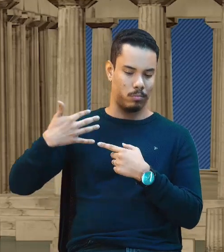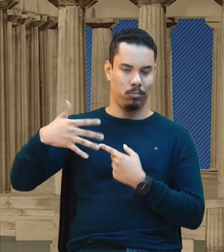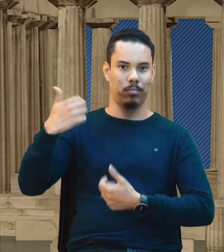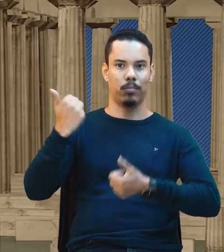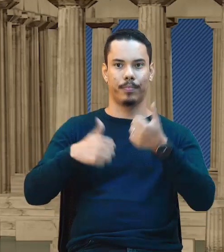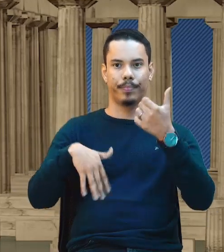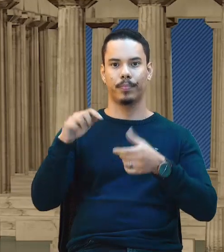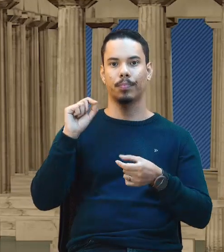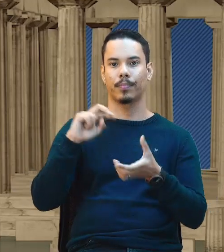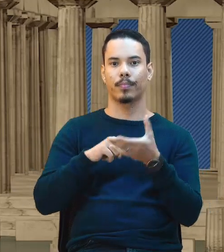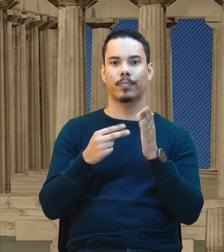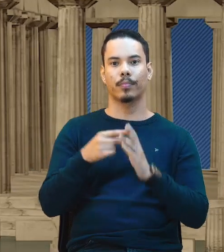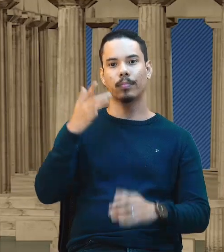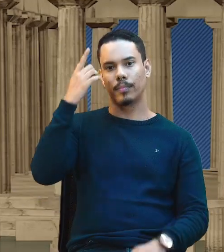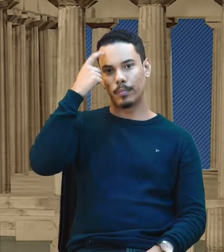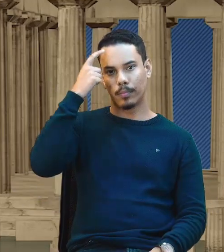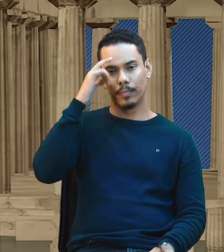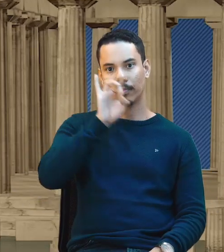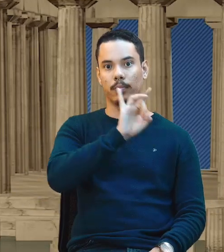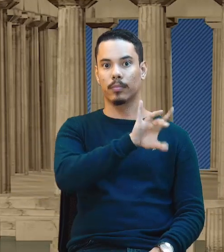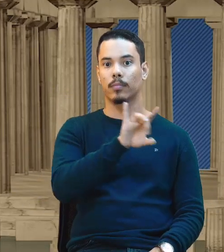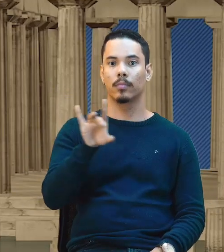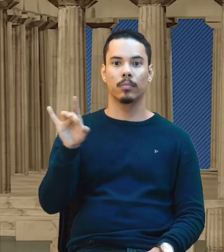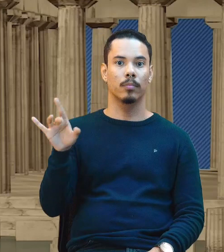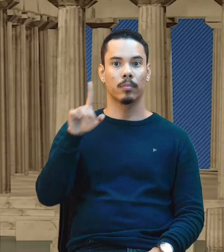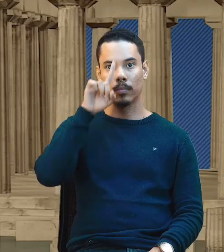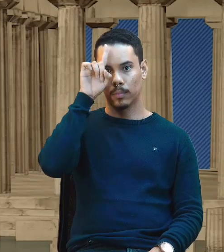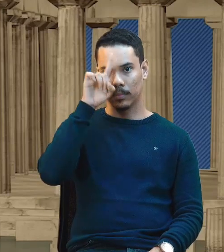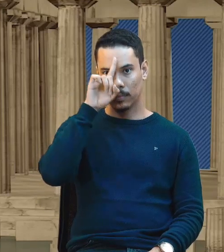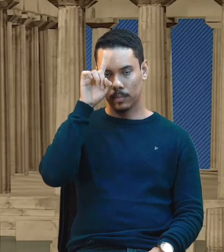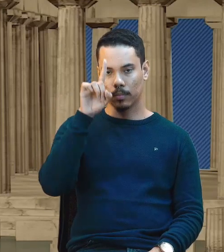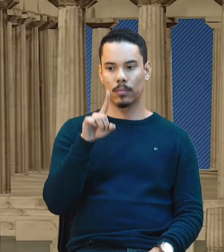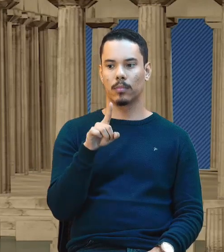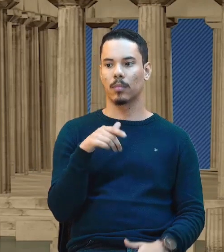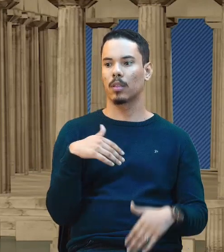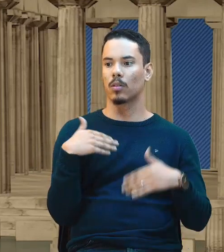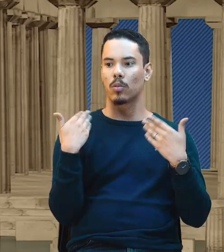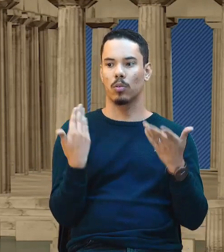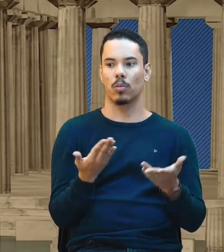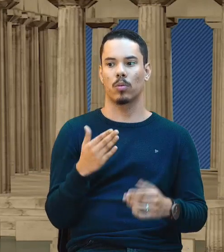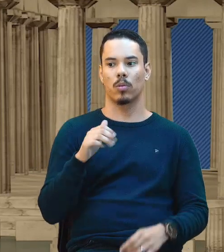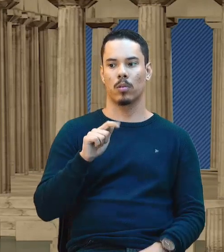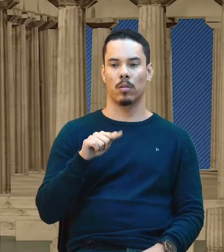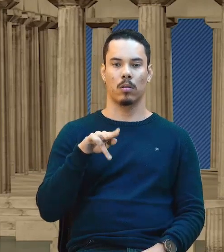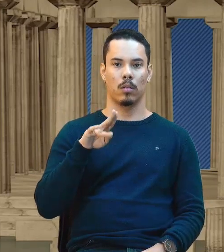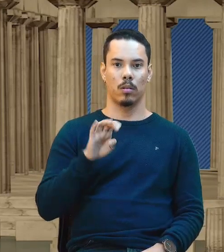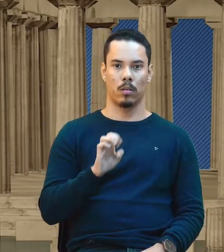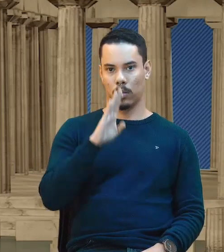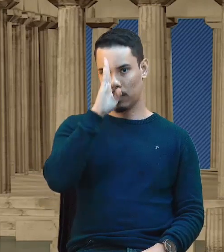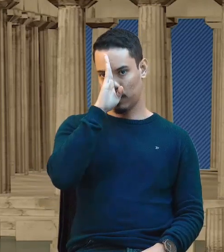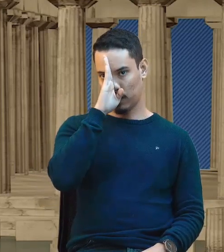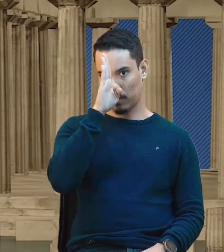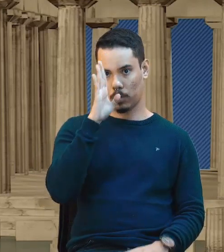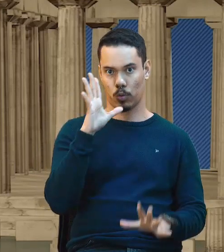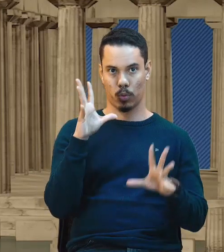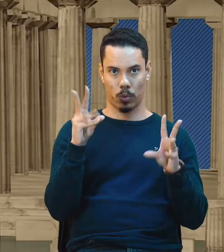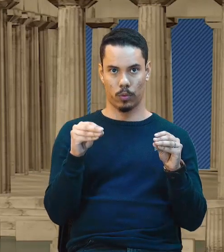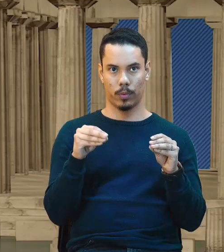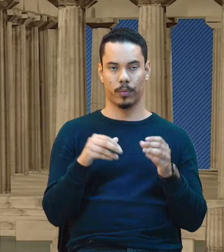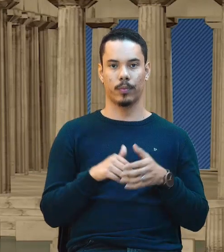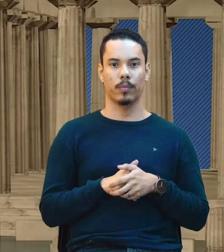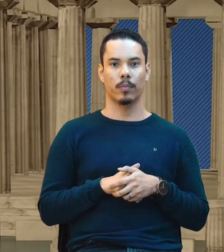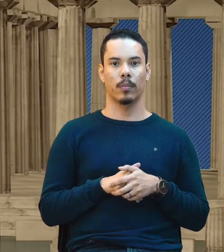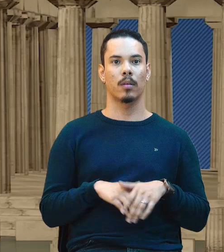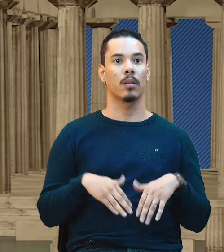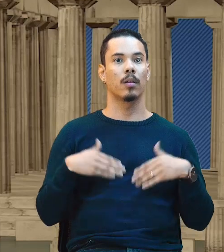eles pensaram, o que eles trouxeram, né, a ideia deles. Qual o arqué, né, o princípio que origina tudo. E quais as